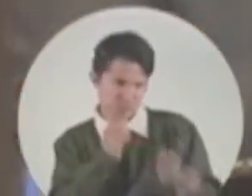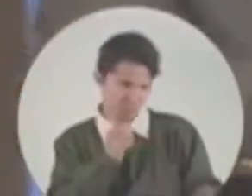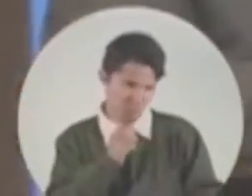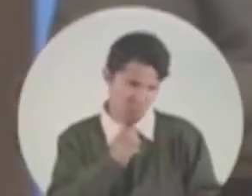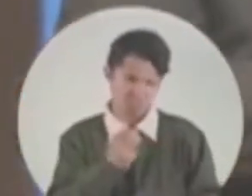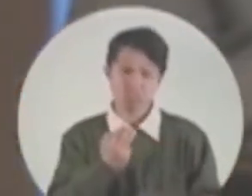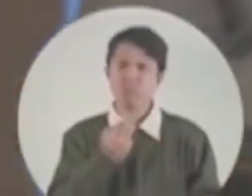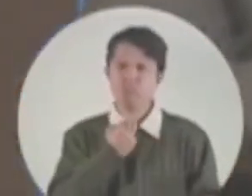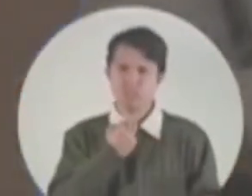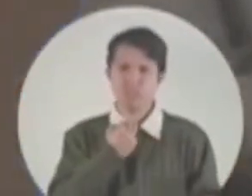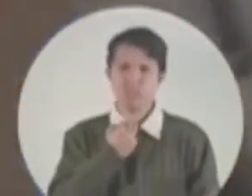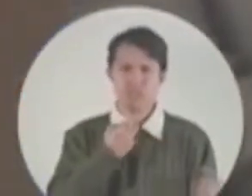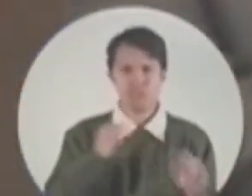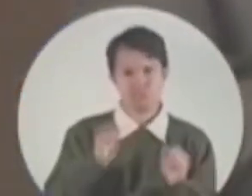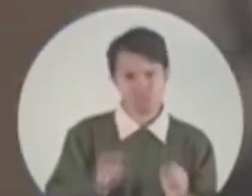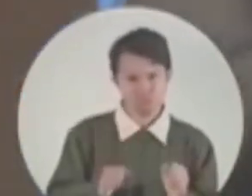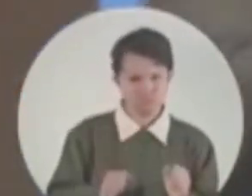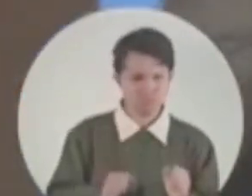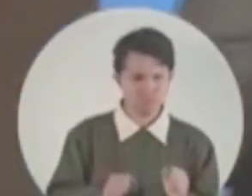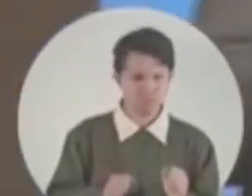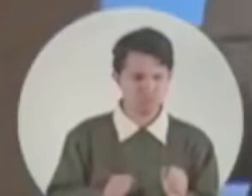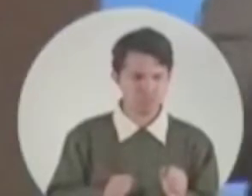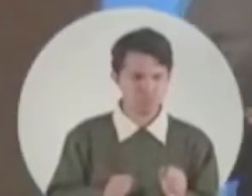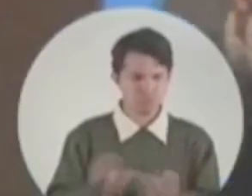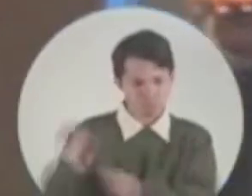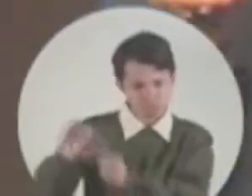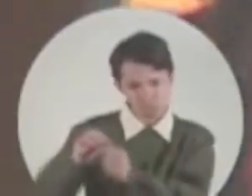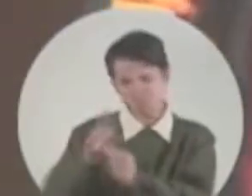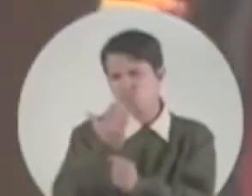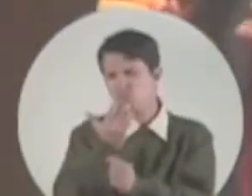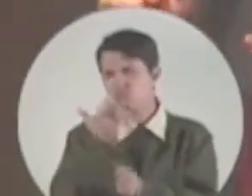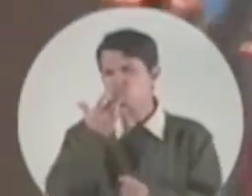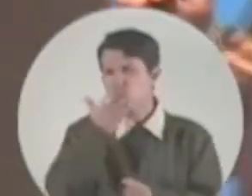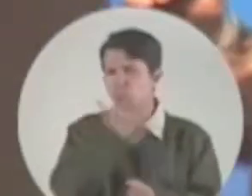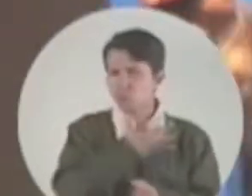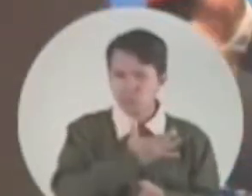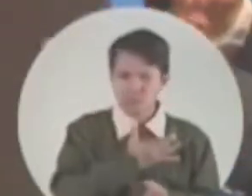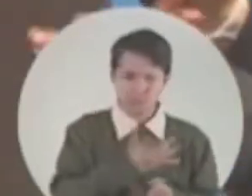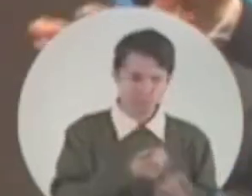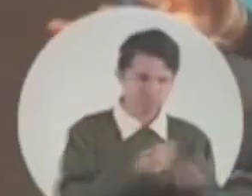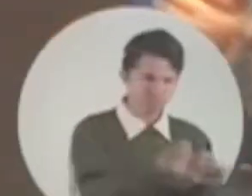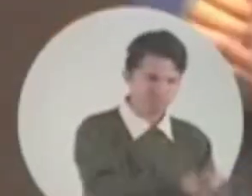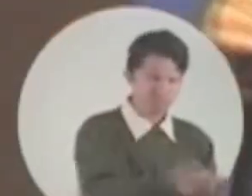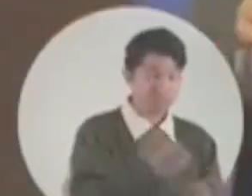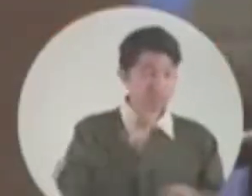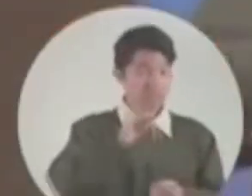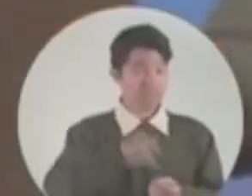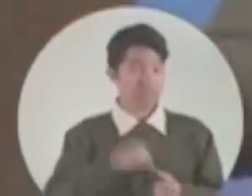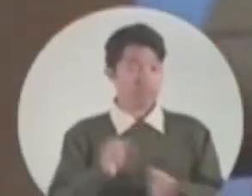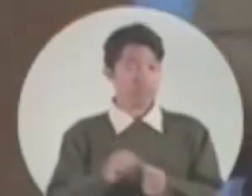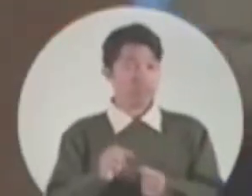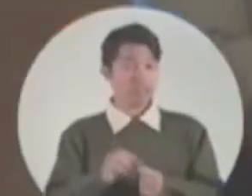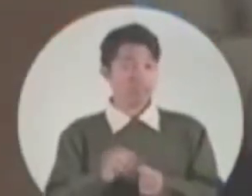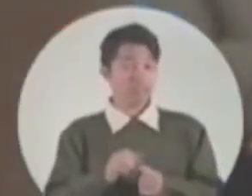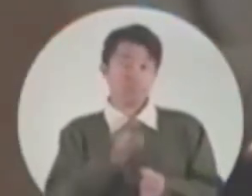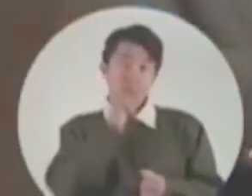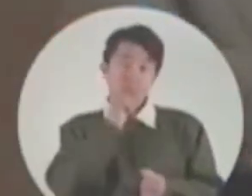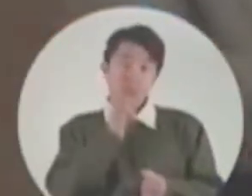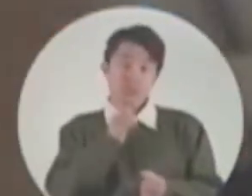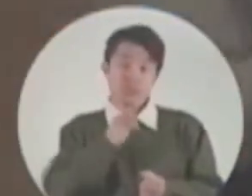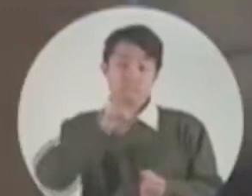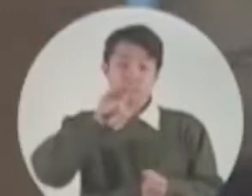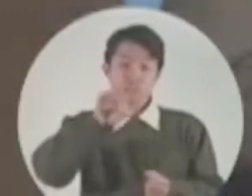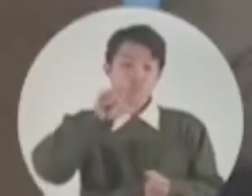fica pensando: bom, Marta, ela tem uns dotes culinários que eu não tenho. Se